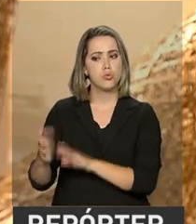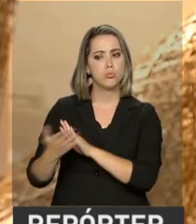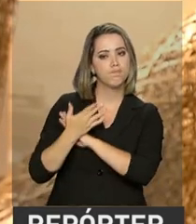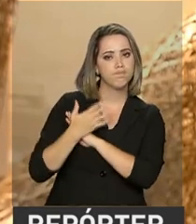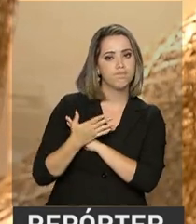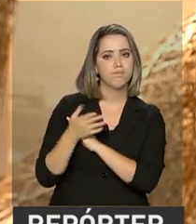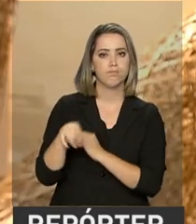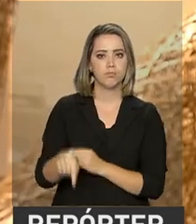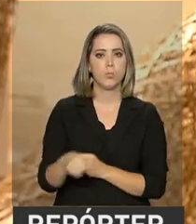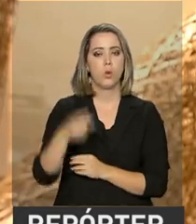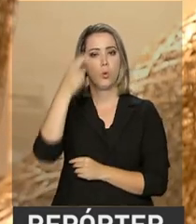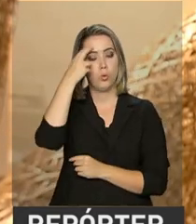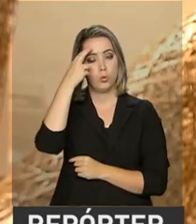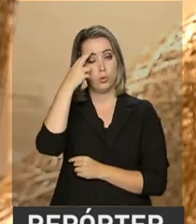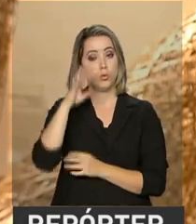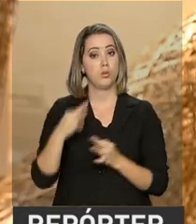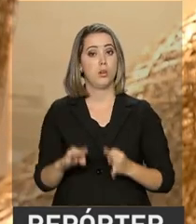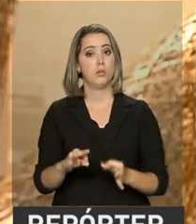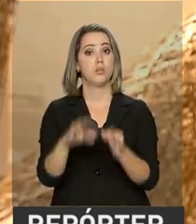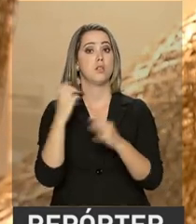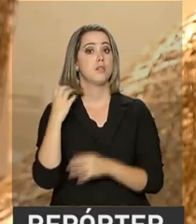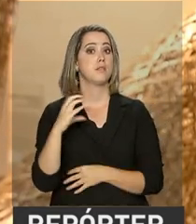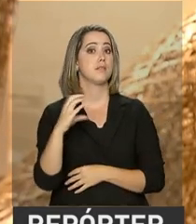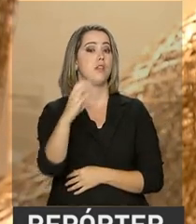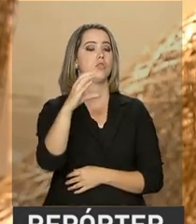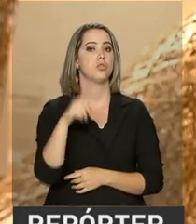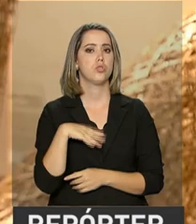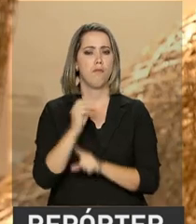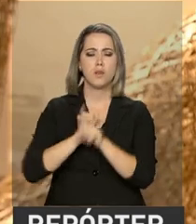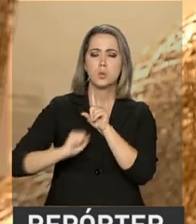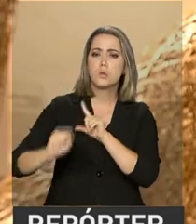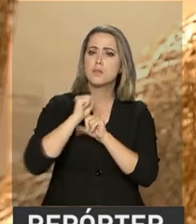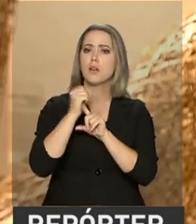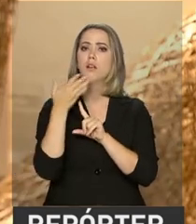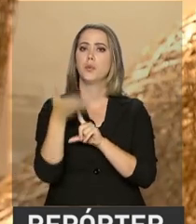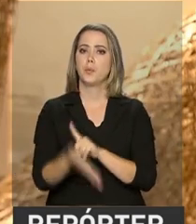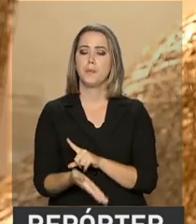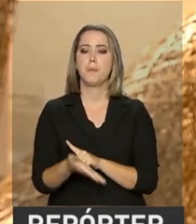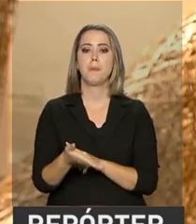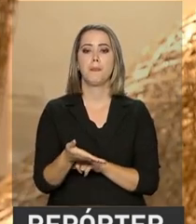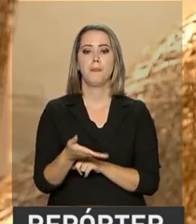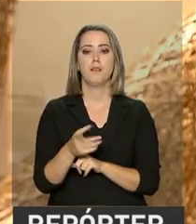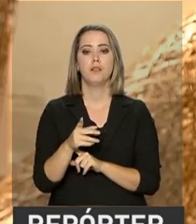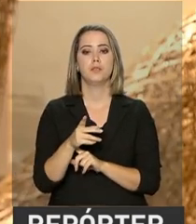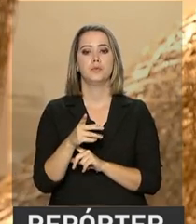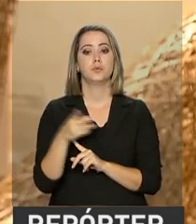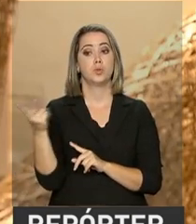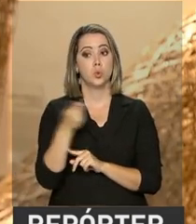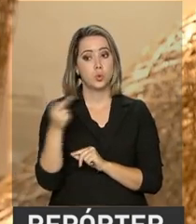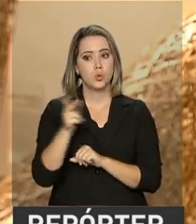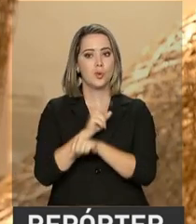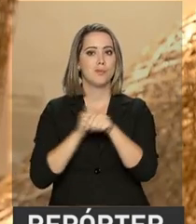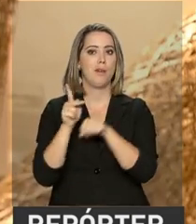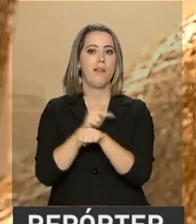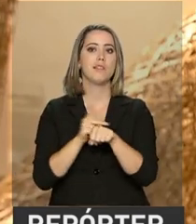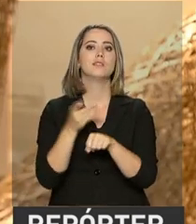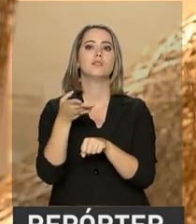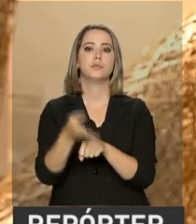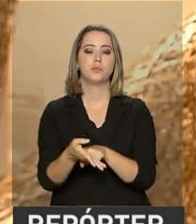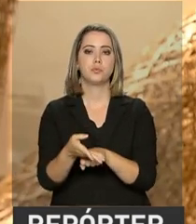e cultural tecnológico científico social entre os dois povos